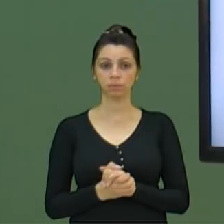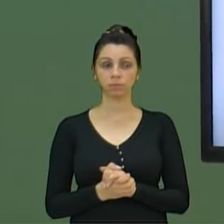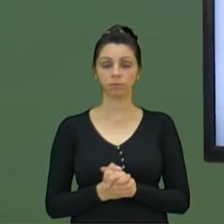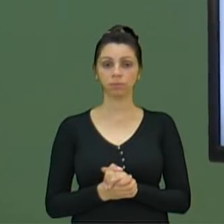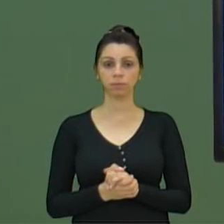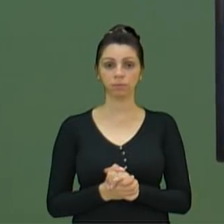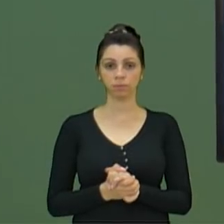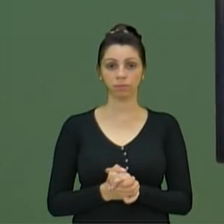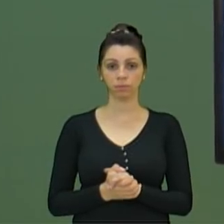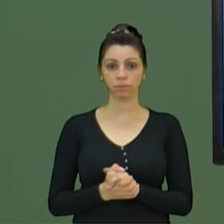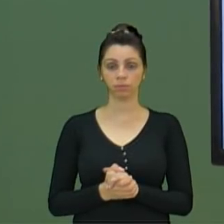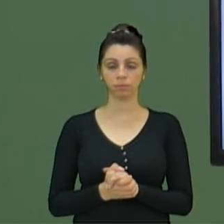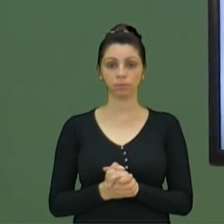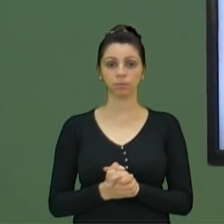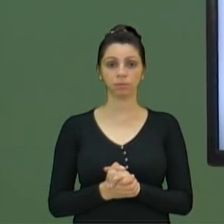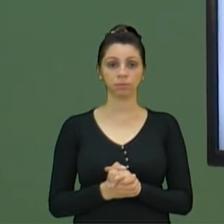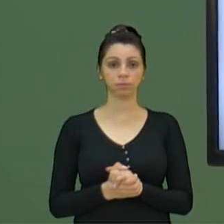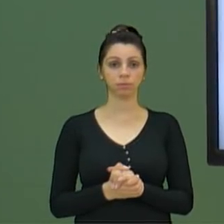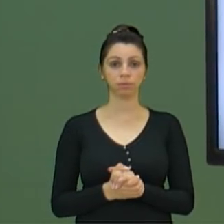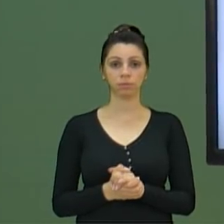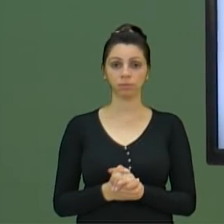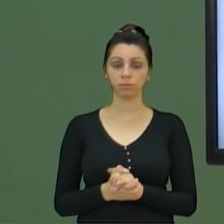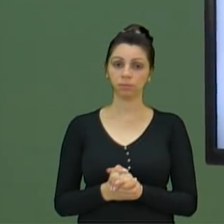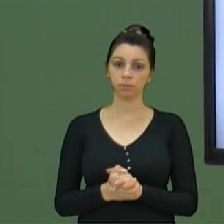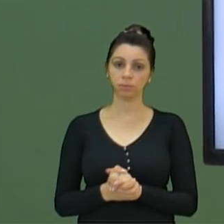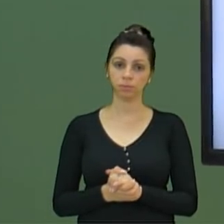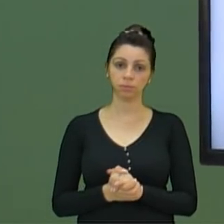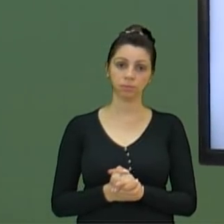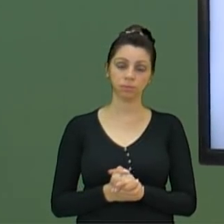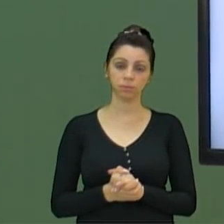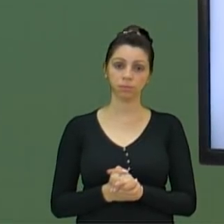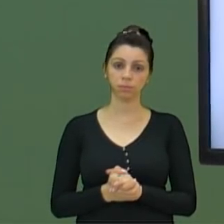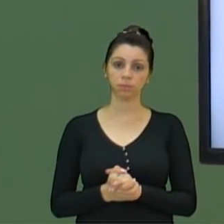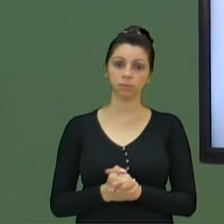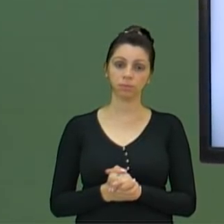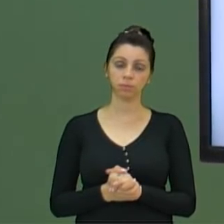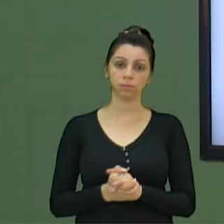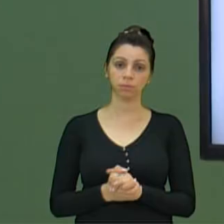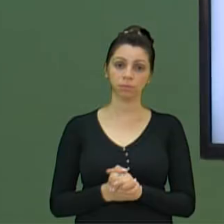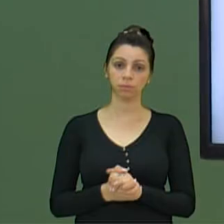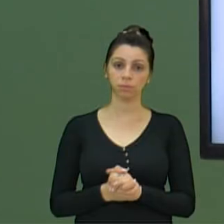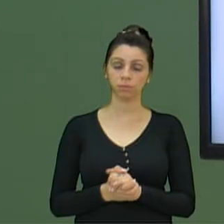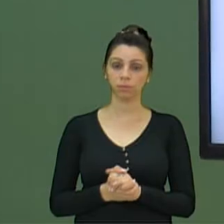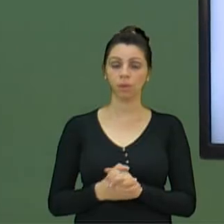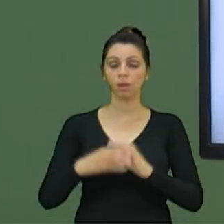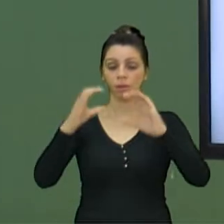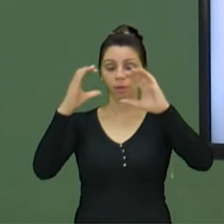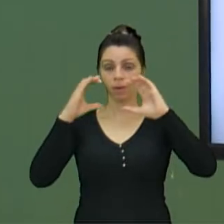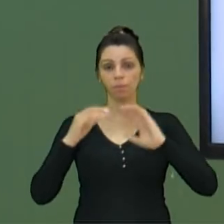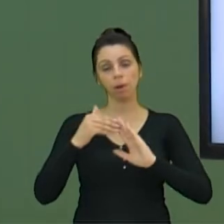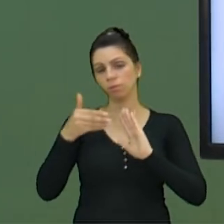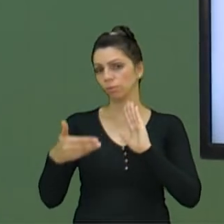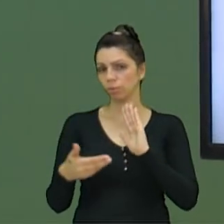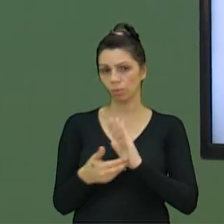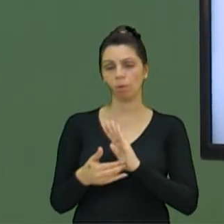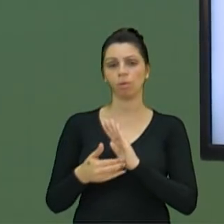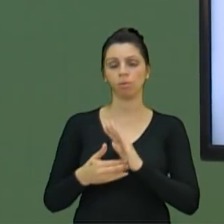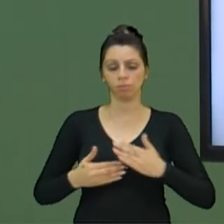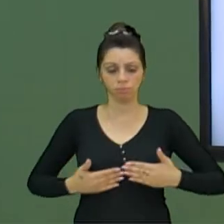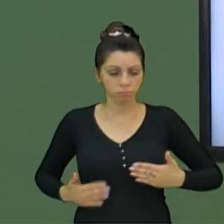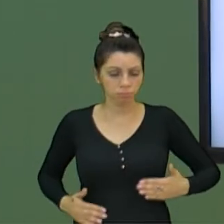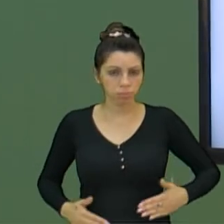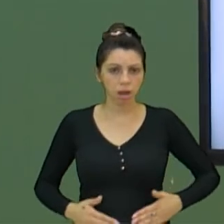E aqui embaixo, vou colocar a representação como se fosse todos os órgãos do corpo, tá? Bexiga, rins,